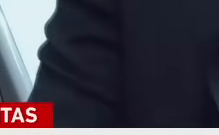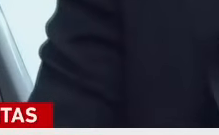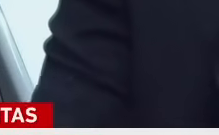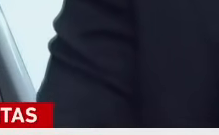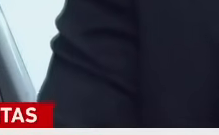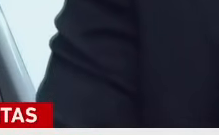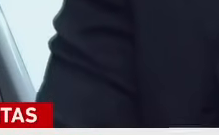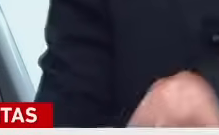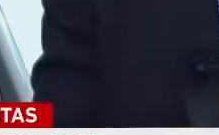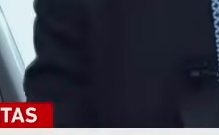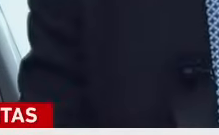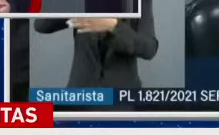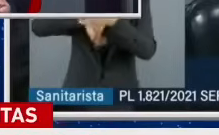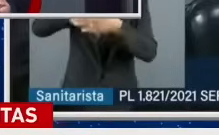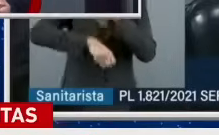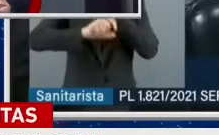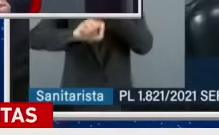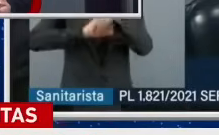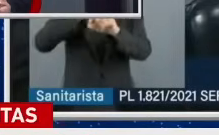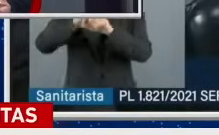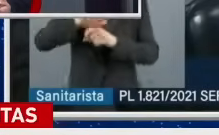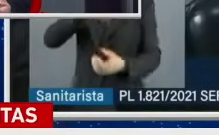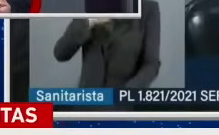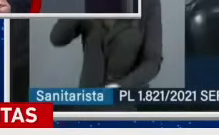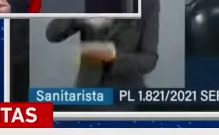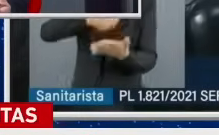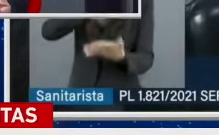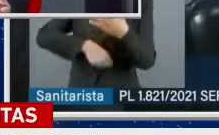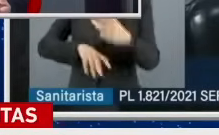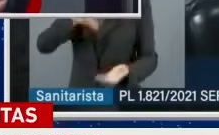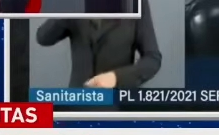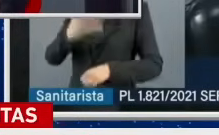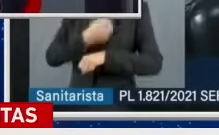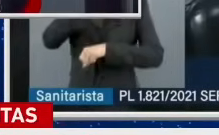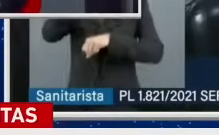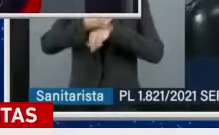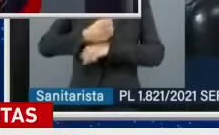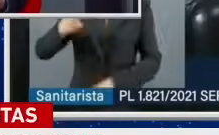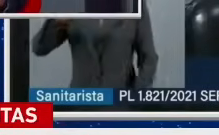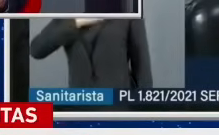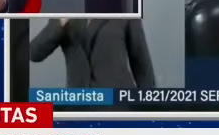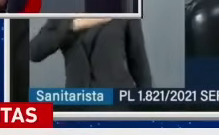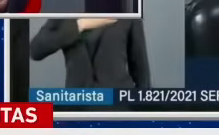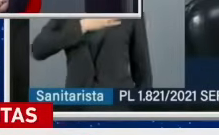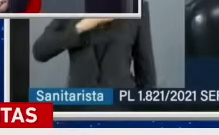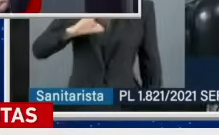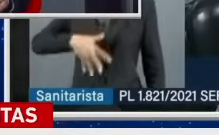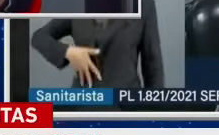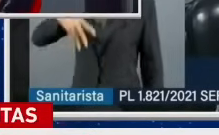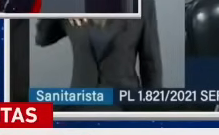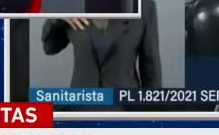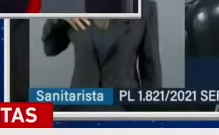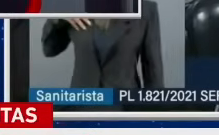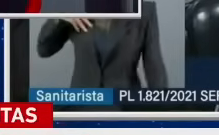um objetivo que era evitar essa investigação. Evitar essa investigação e tentar, vamos dizer assim, fixar a tese de um